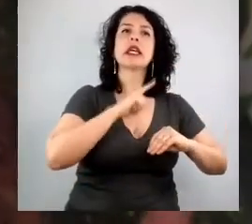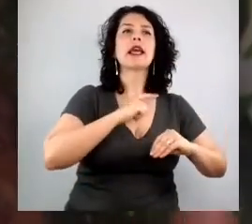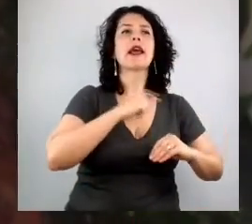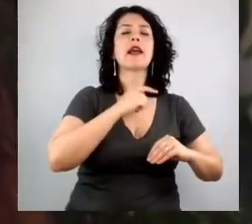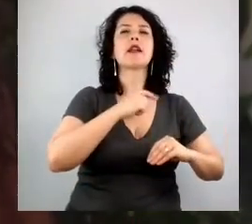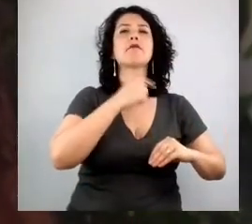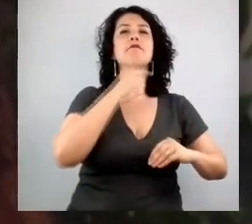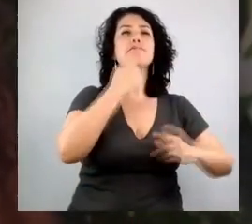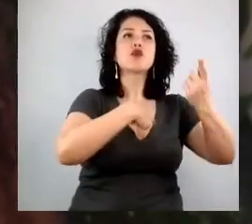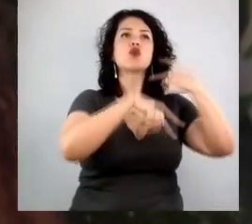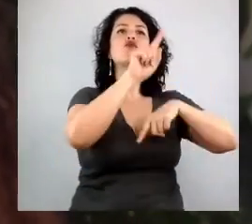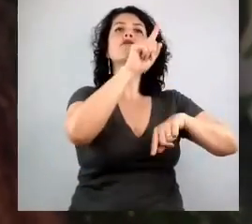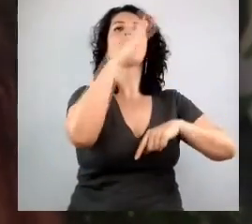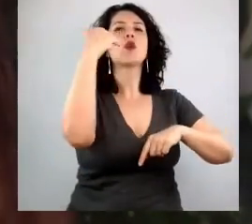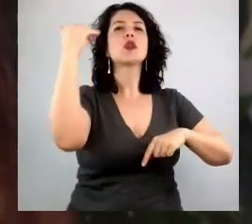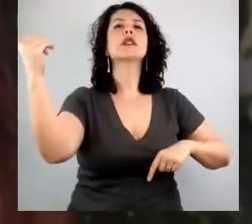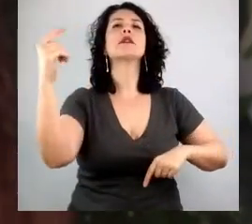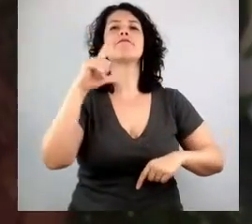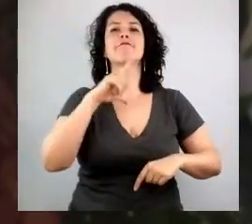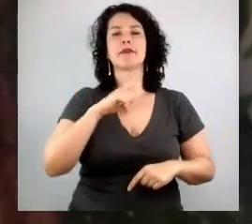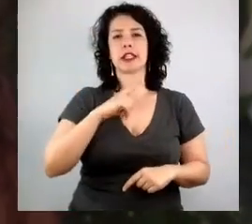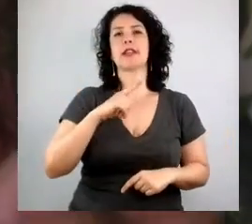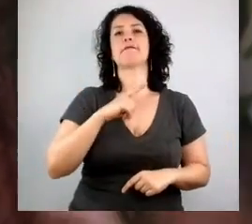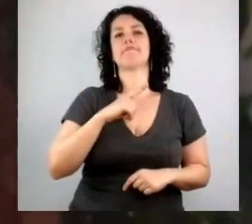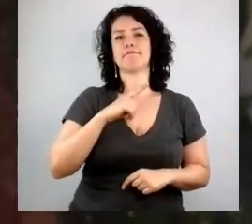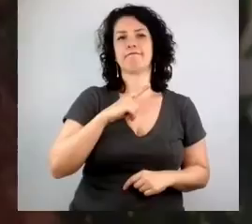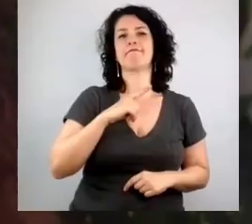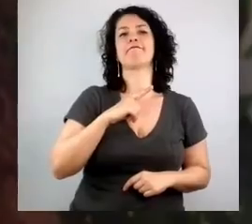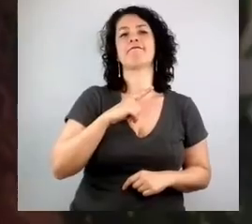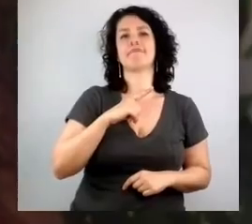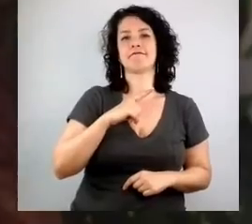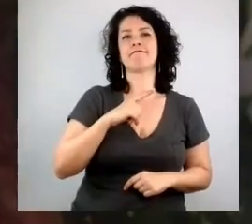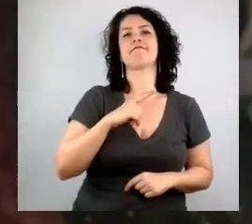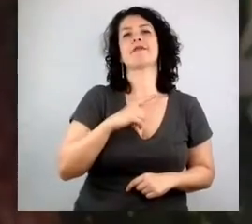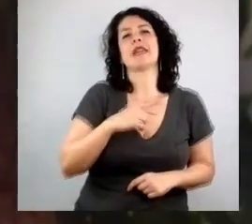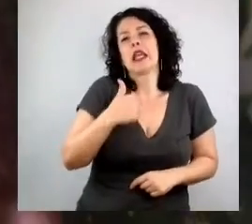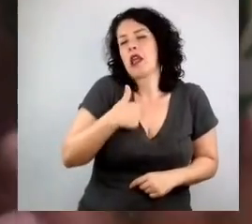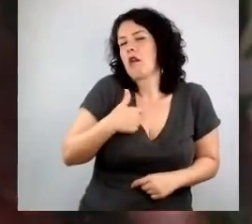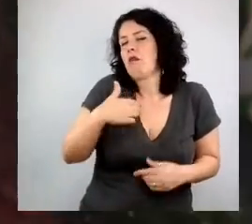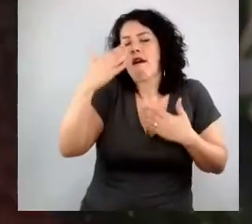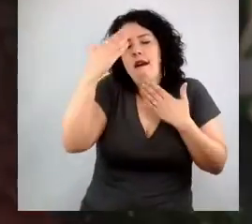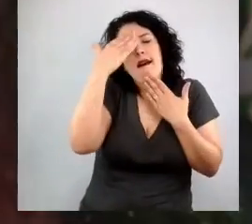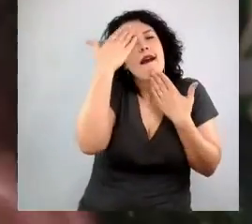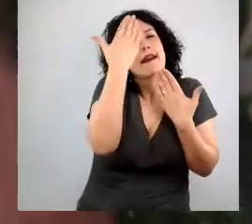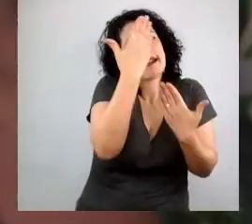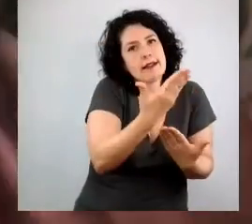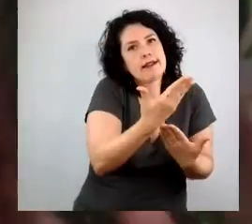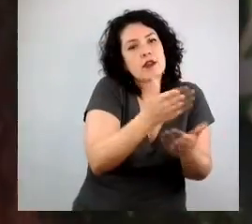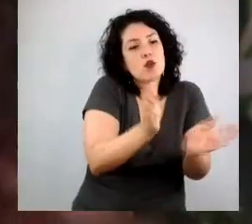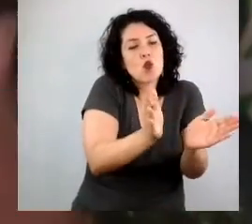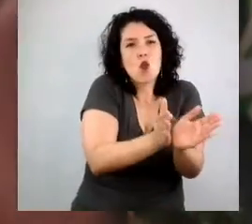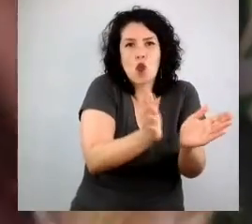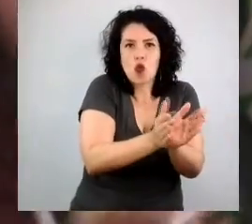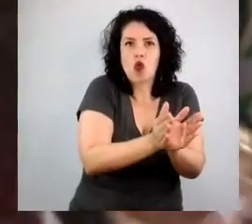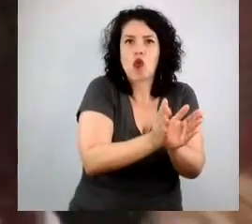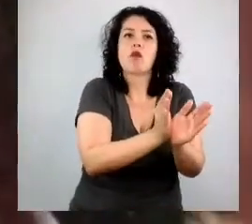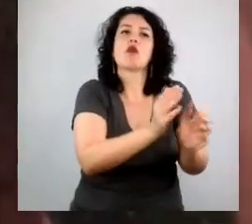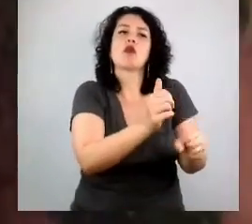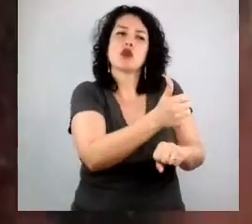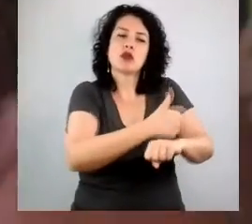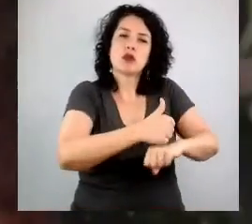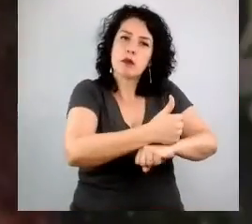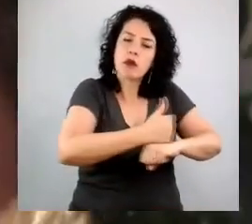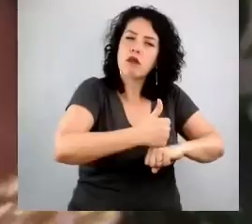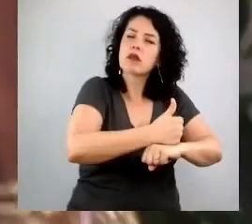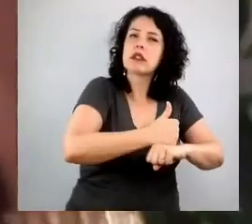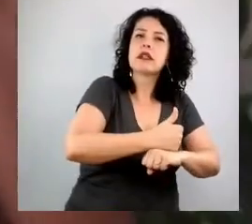agora, recentemente. Claro que eu tenho uma imensa gratidão, né, de ter feito essa oportunidade, estava precisando, e ao